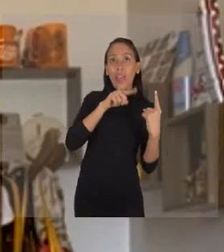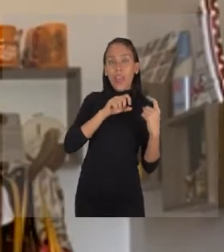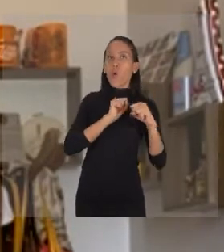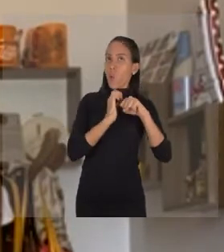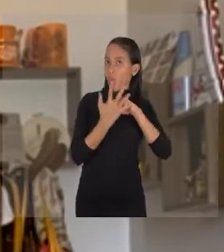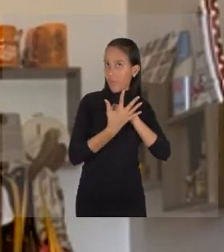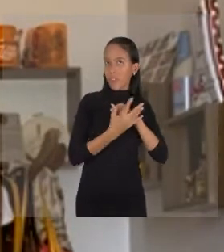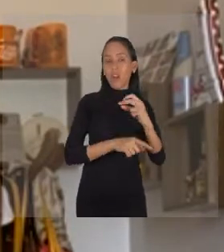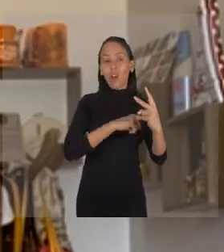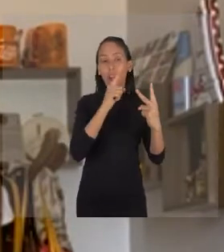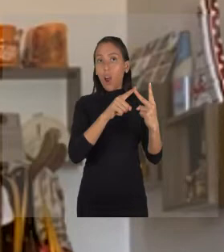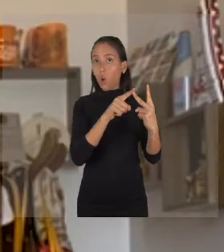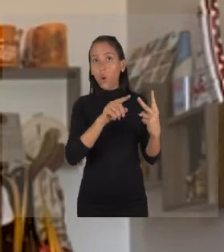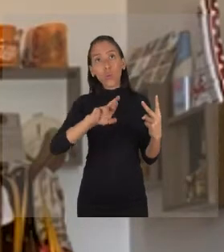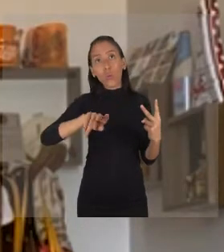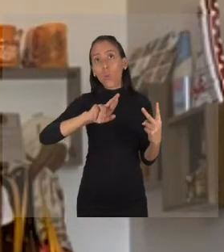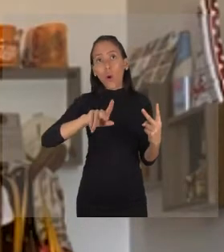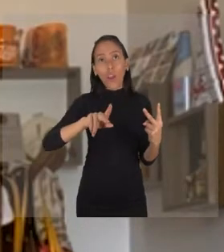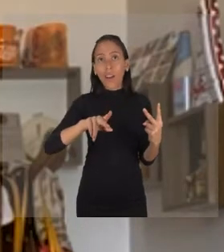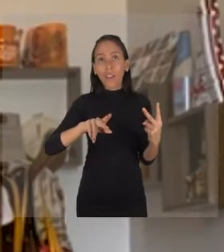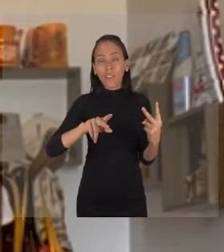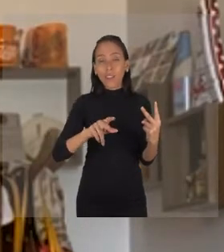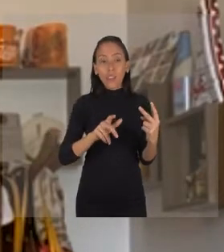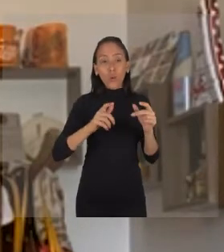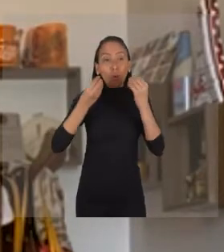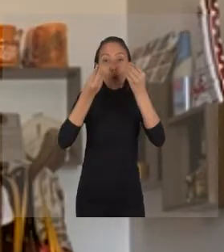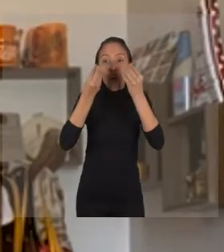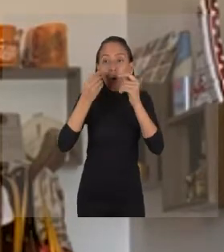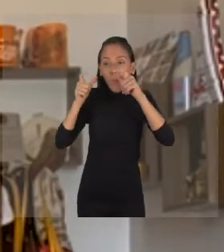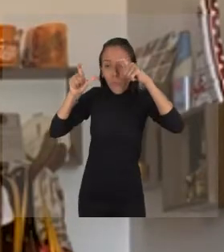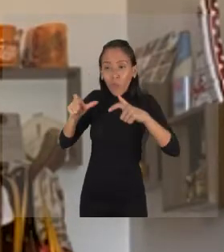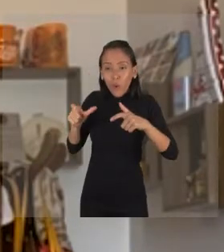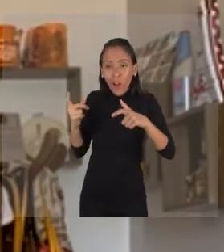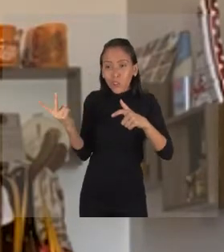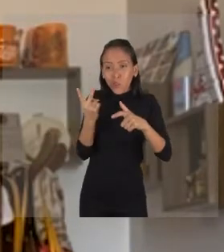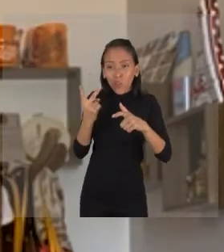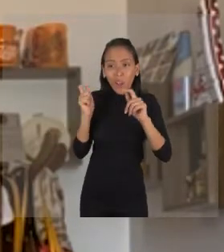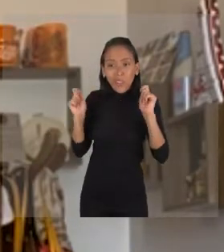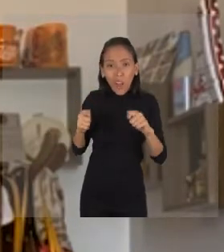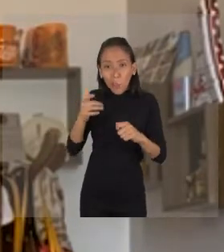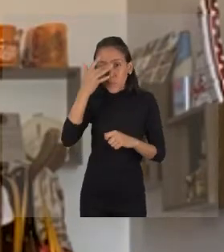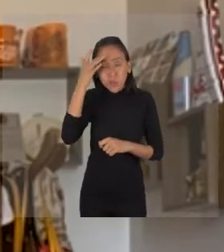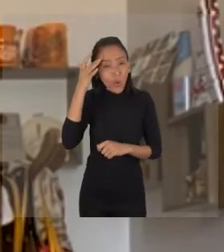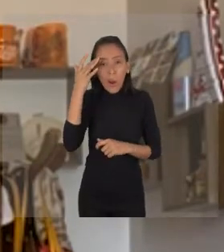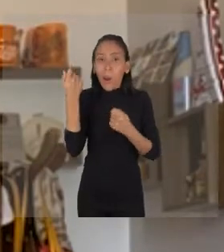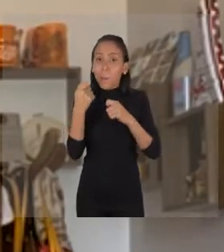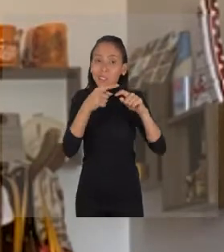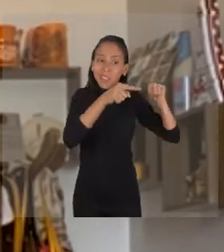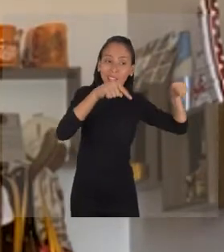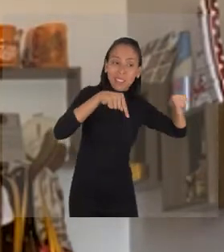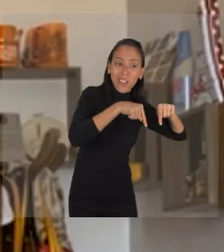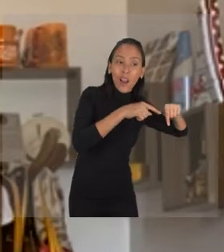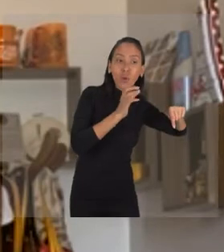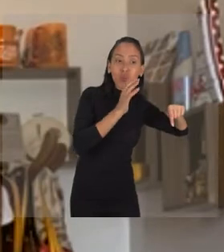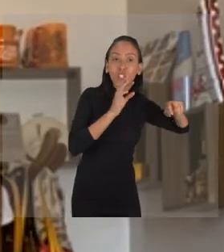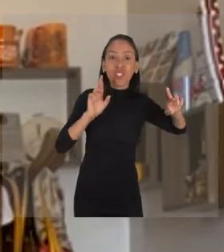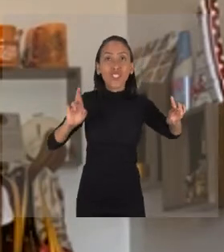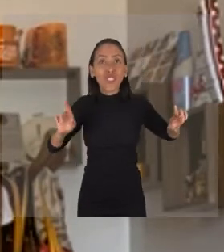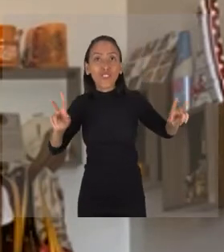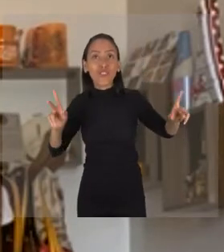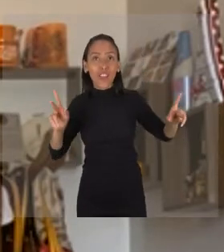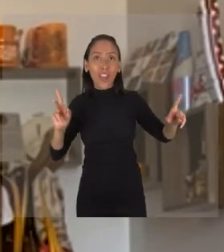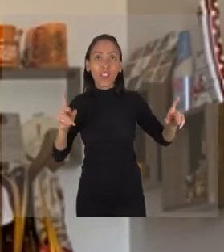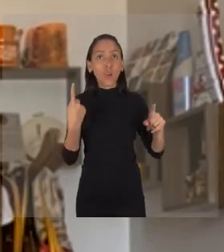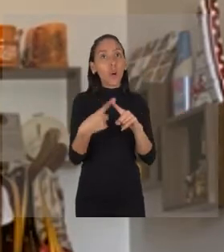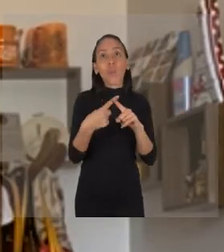era. Então, assim, nem poderia colocar no mesmo ambiente as duas. Teria que ter uma outra sala de urgência para colocar a não